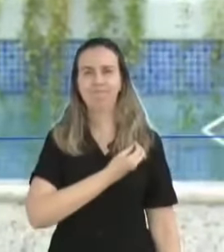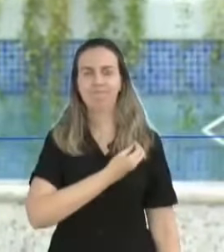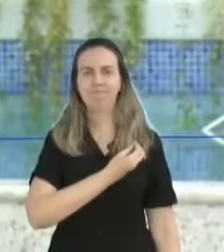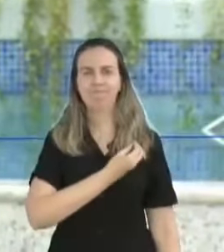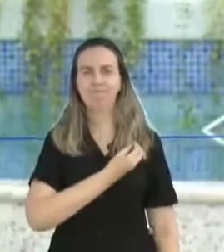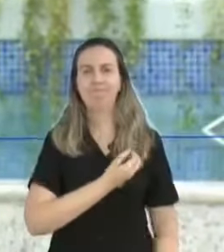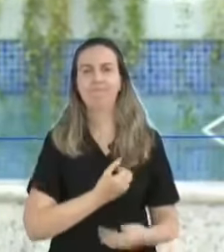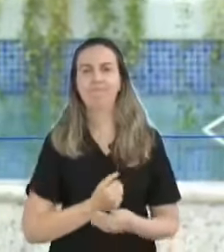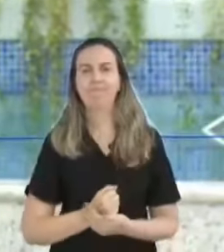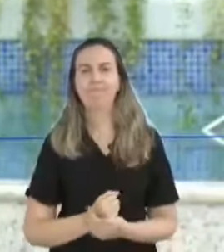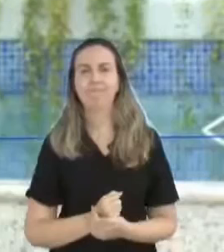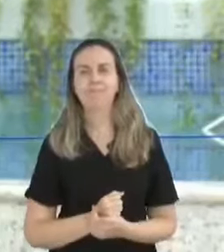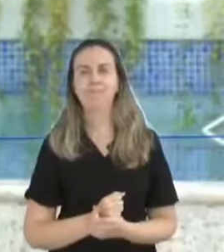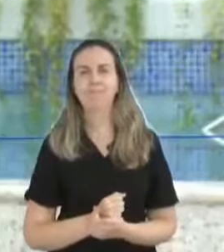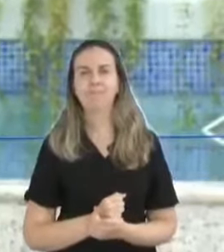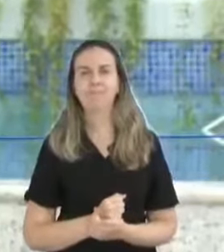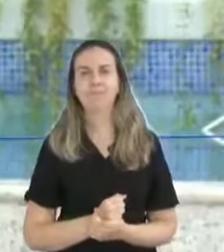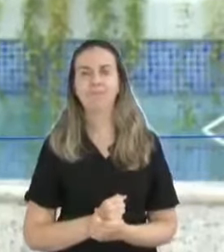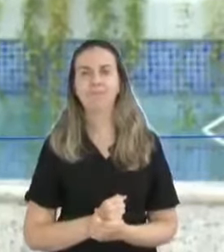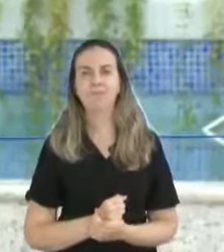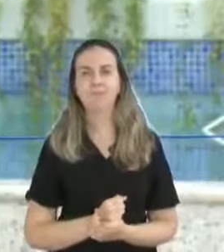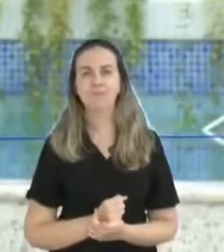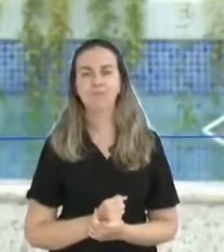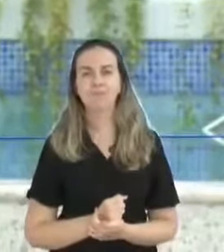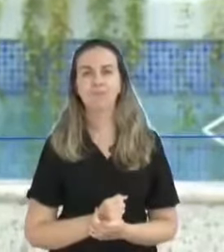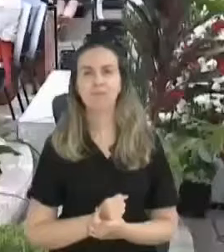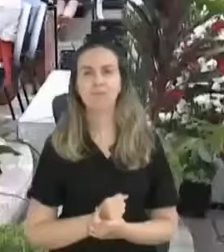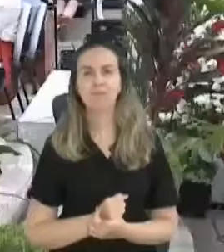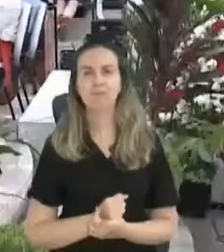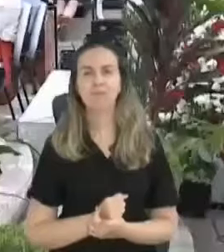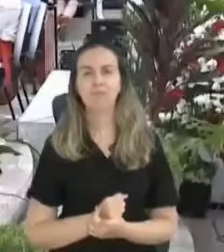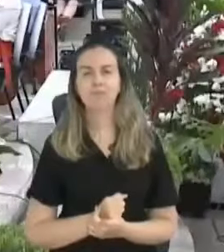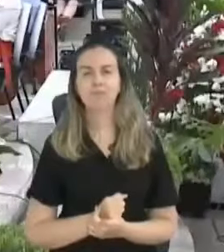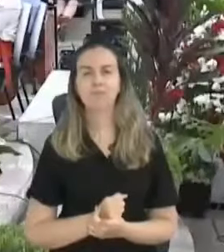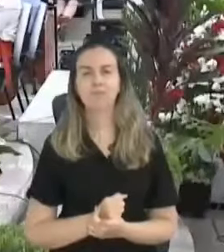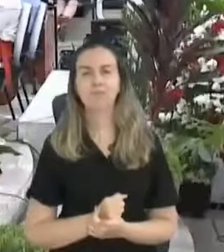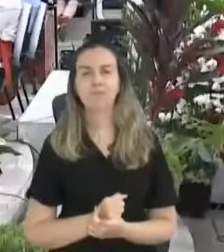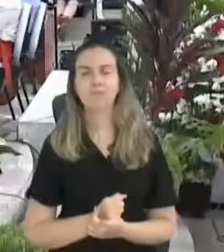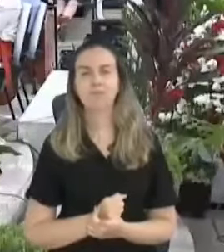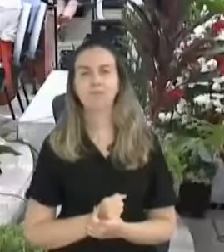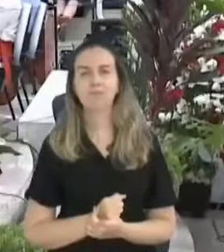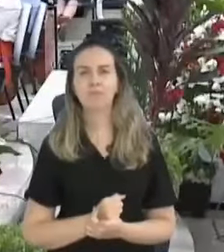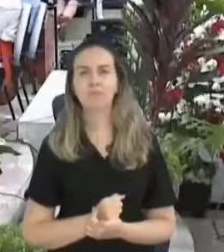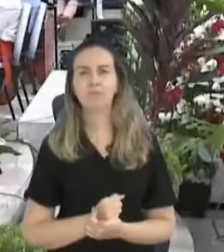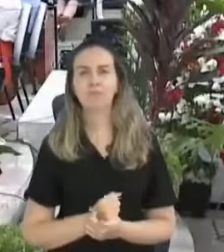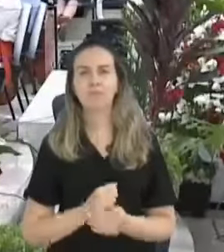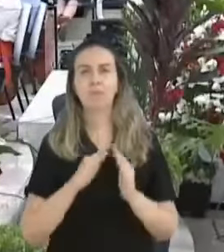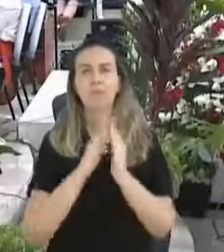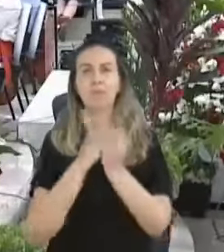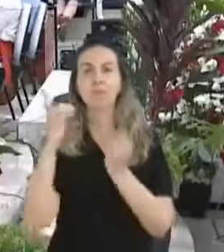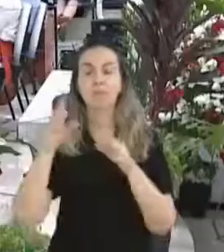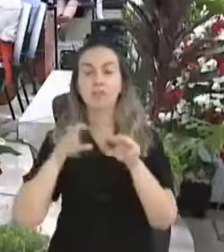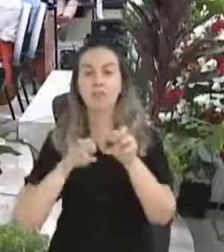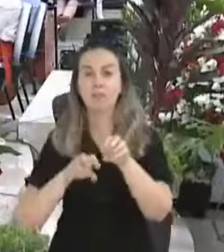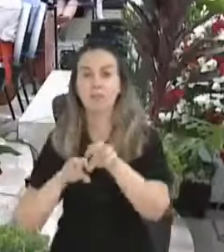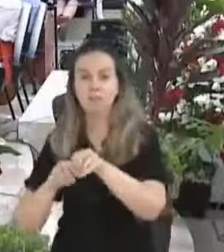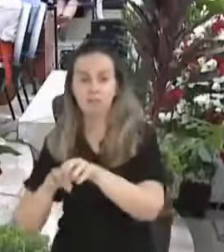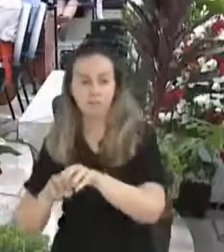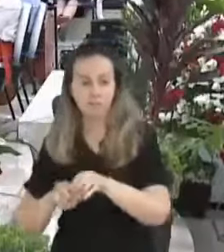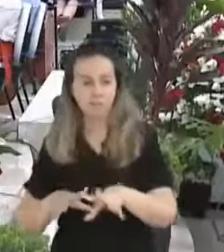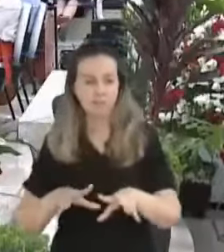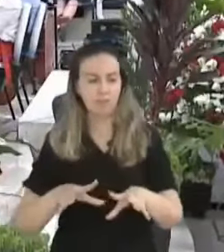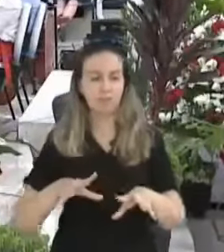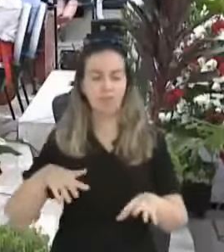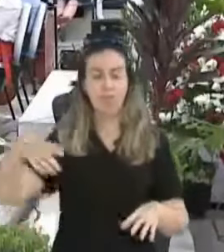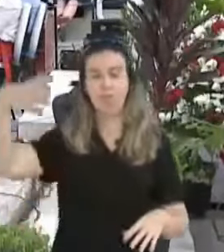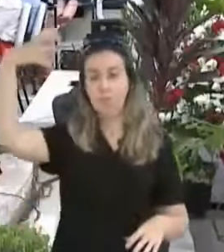em 2 Reis, no capítulo 23 e versículo 25, a Bíblia diz que não houve nenhum